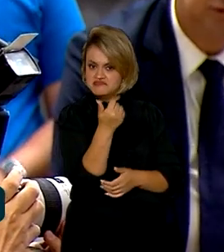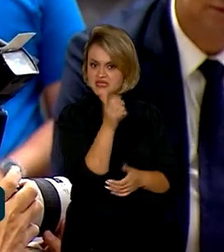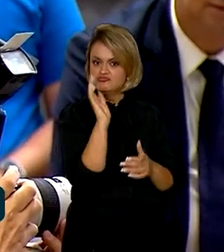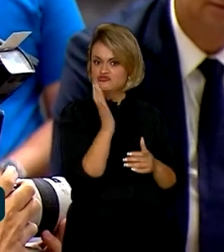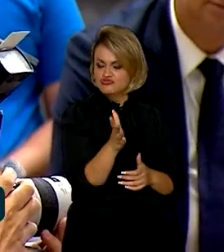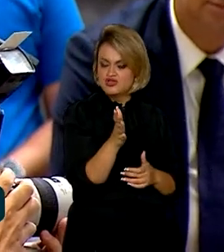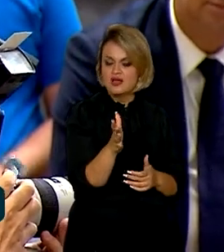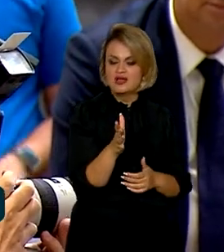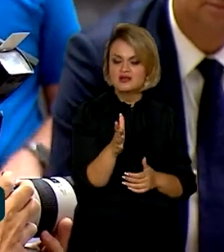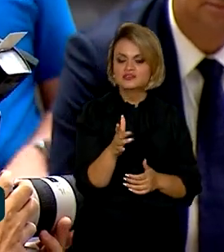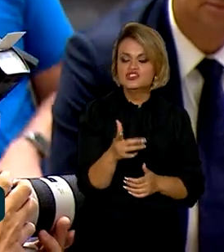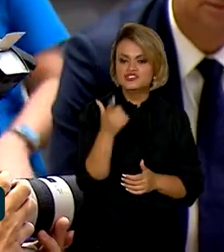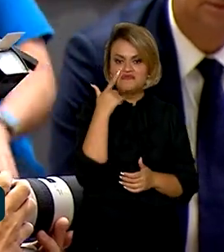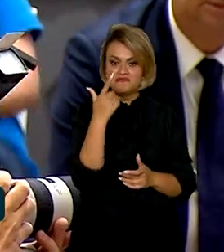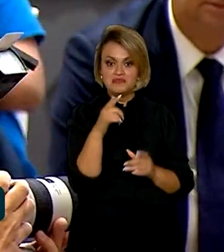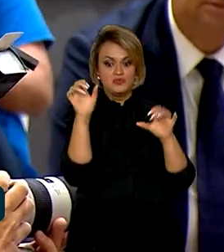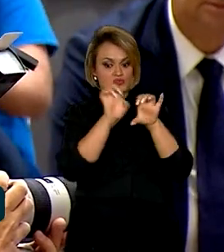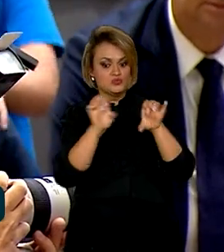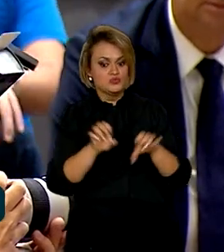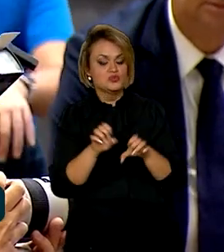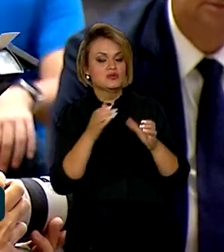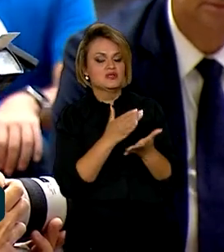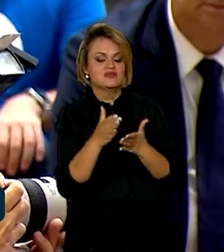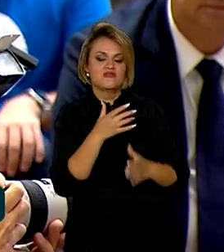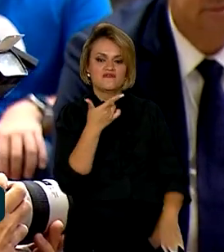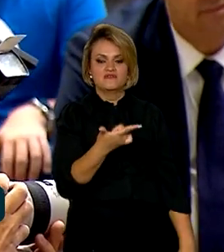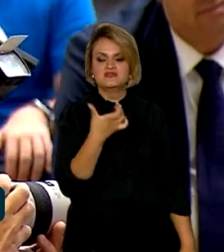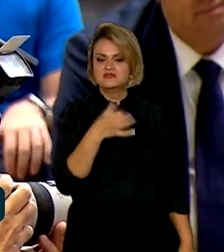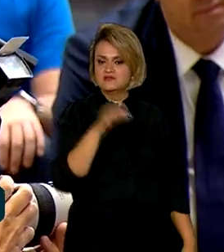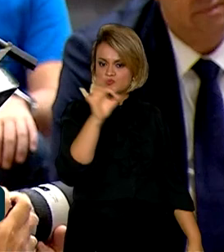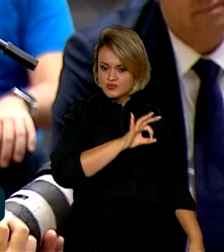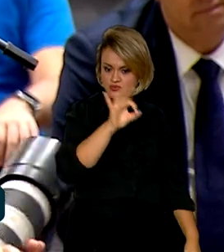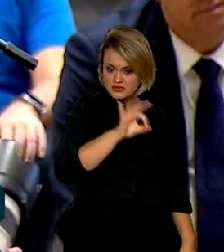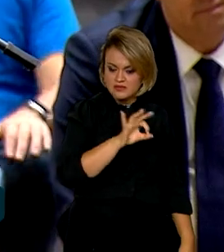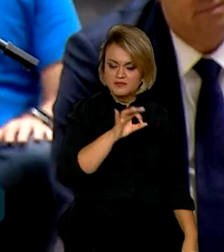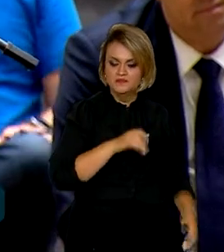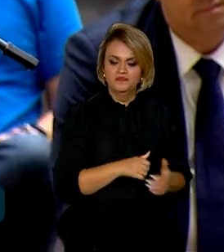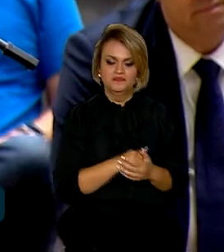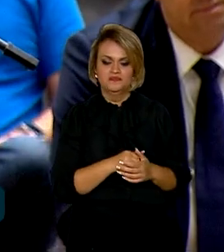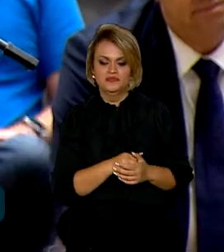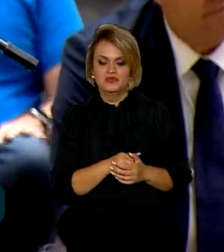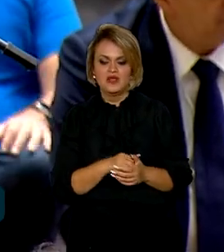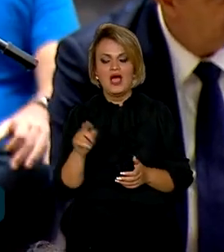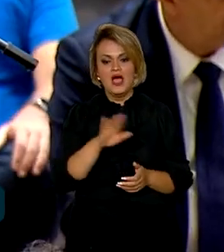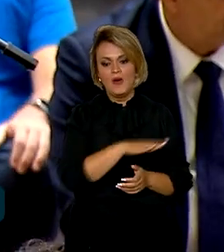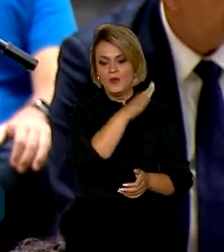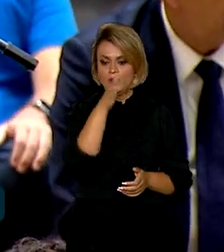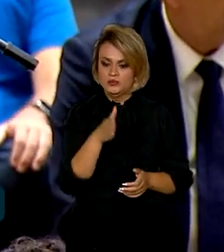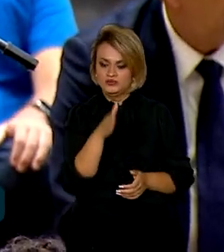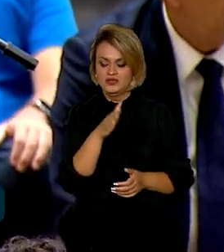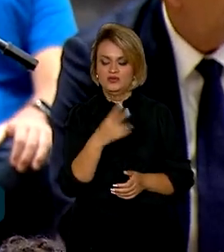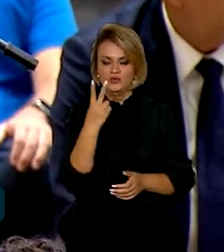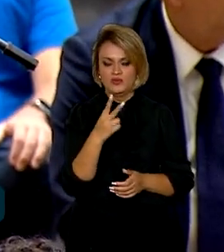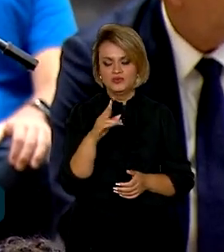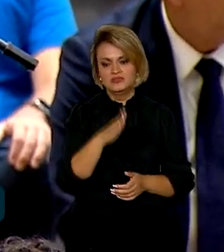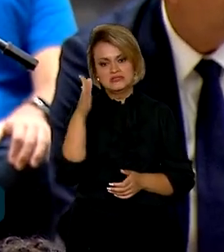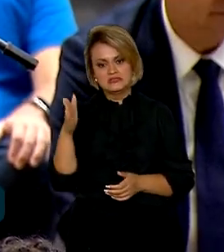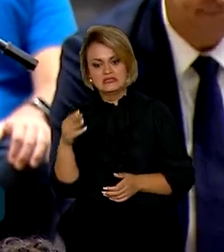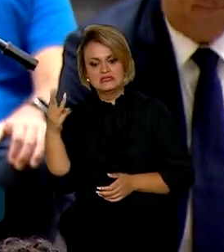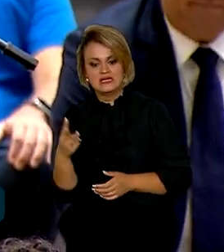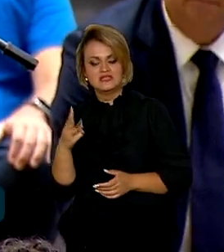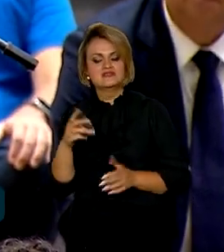viu a estrutura inicial com 26%. A etapa 2 e 3 será